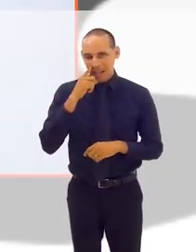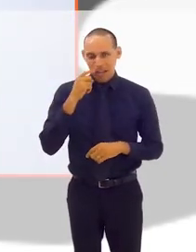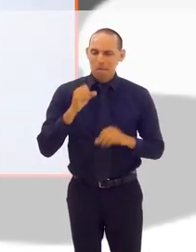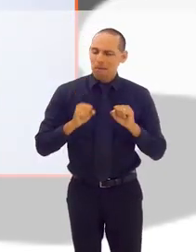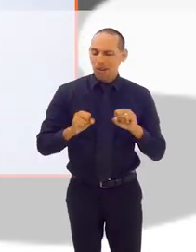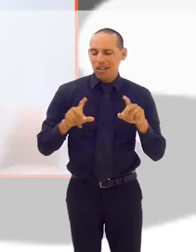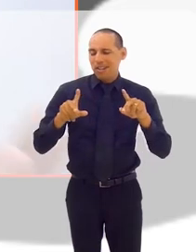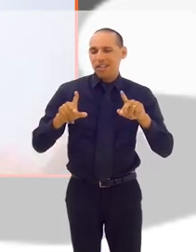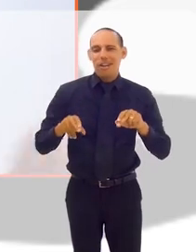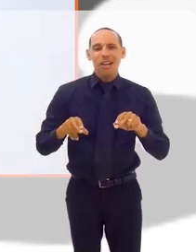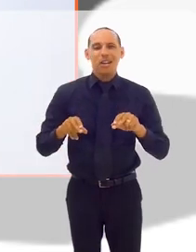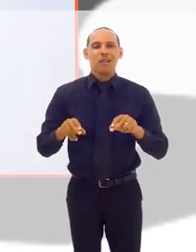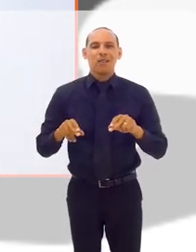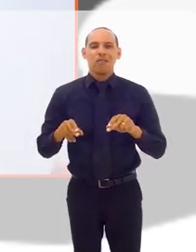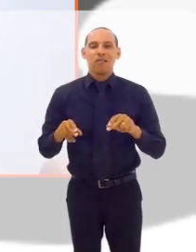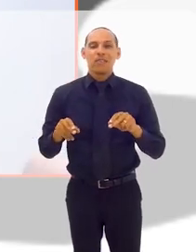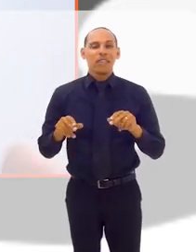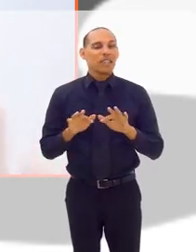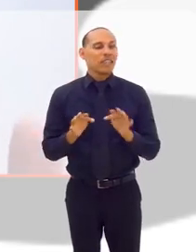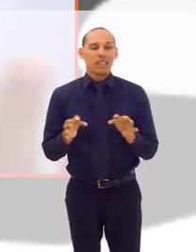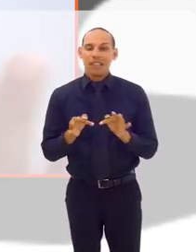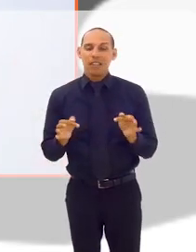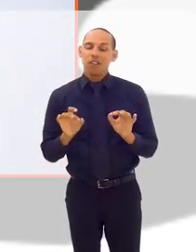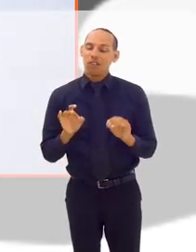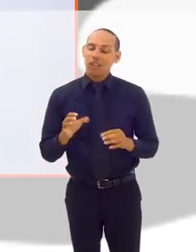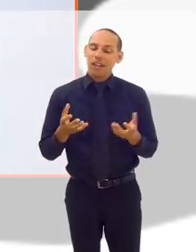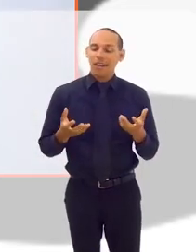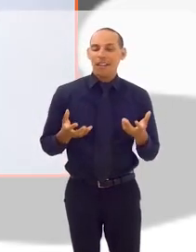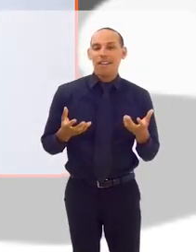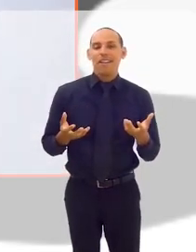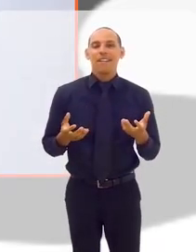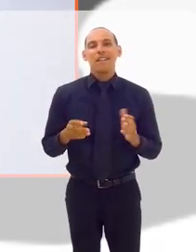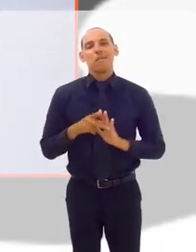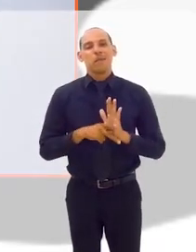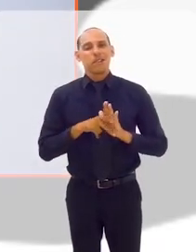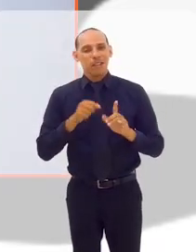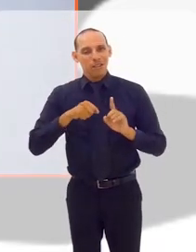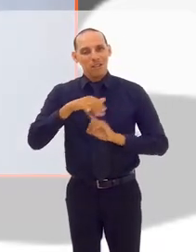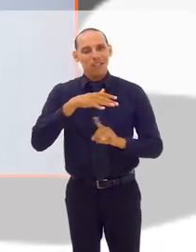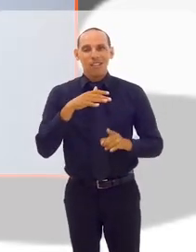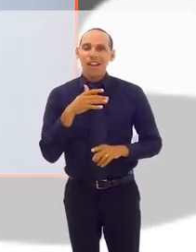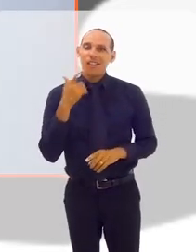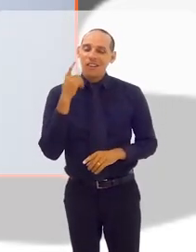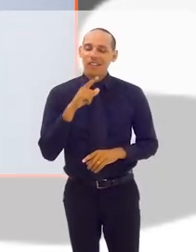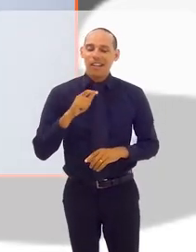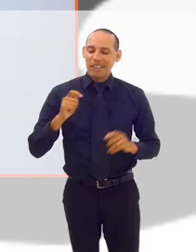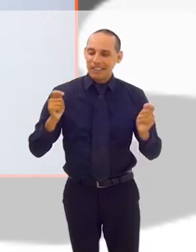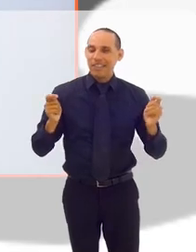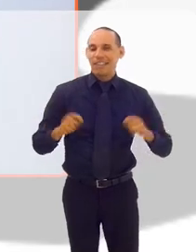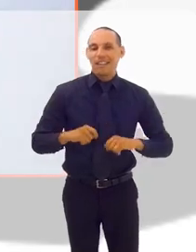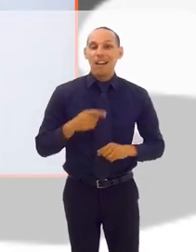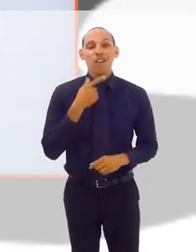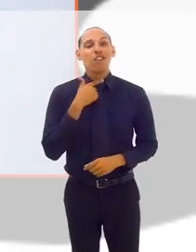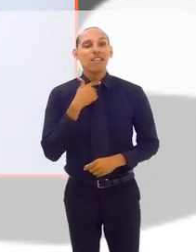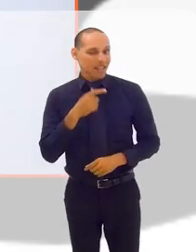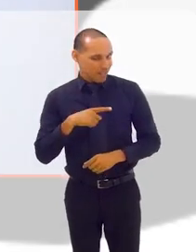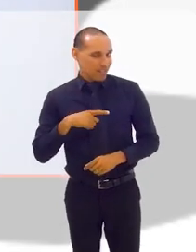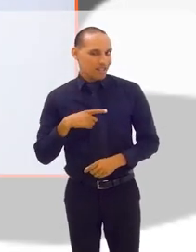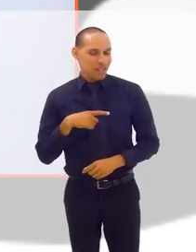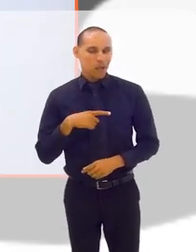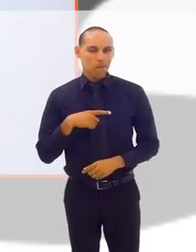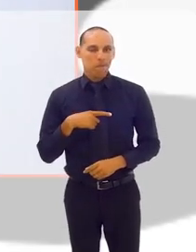mesma forma essa simplificação. Basta querer, basta ter um projeto social, basta ter essa vontade.